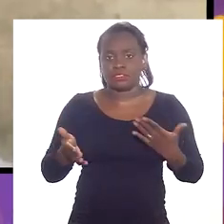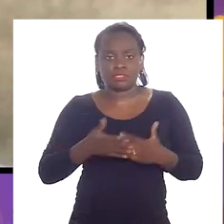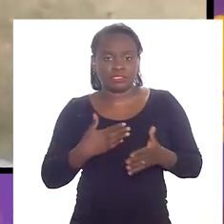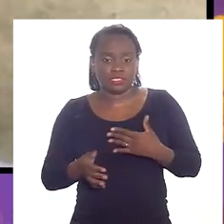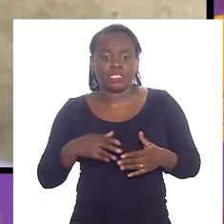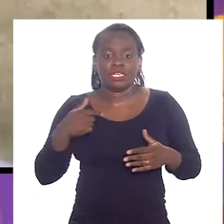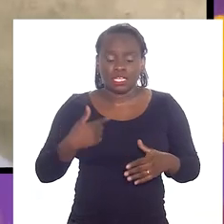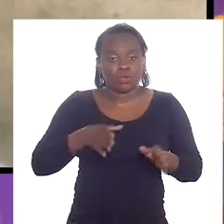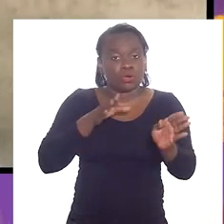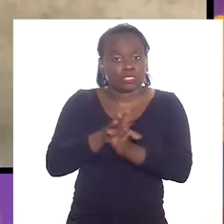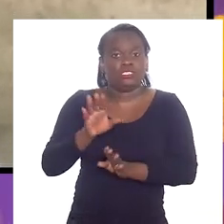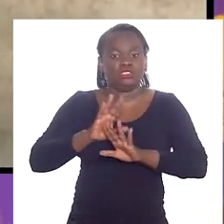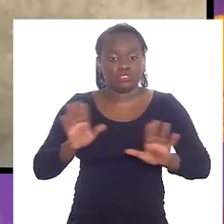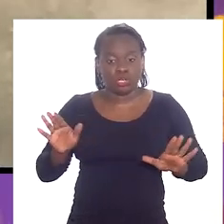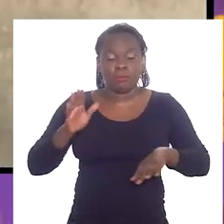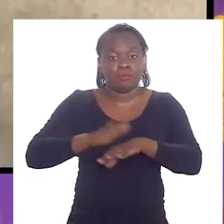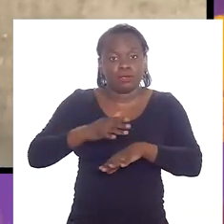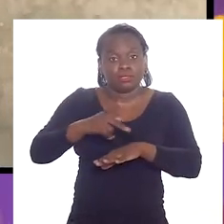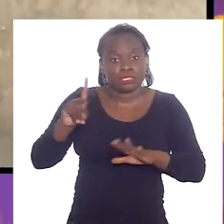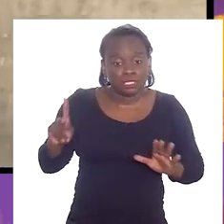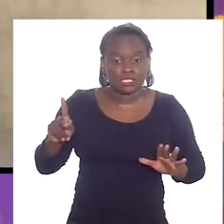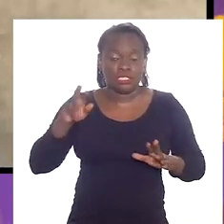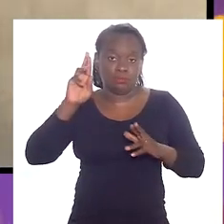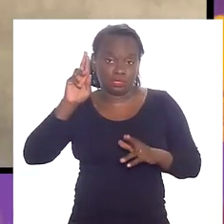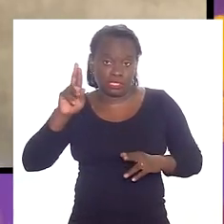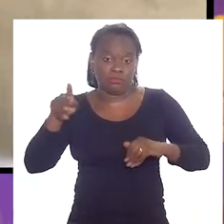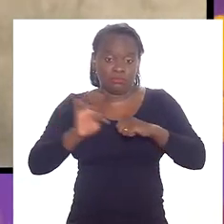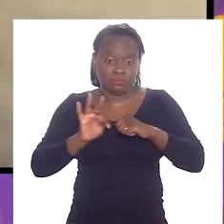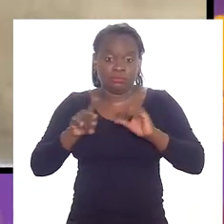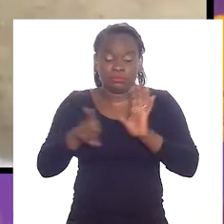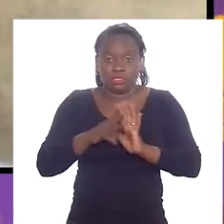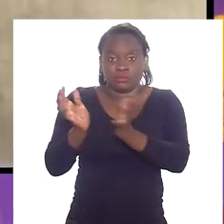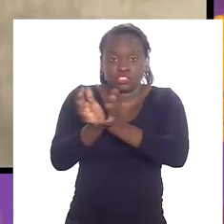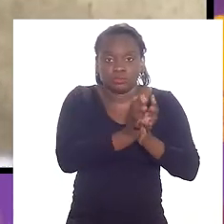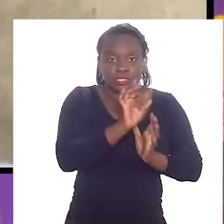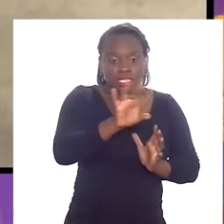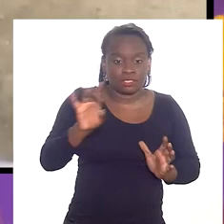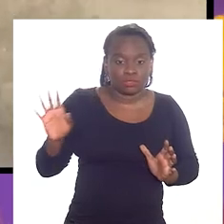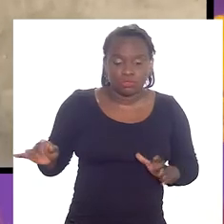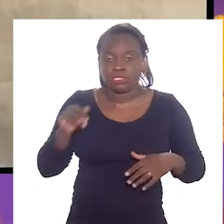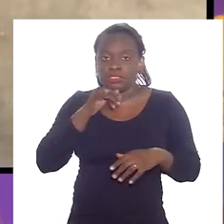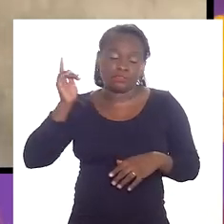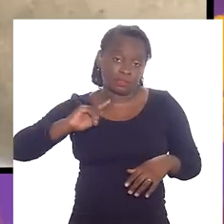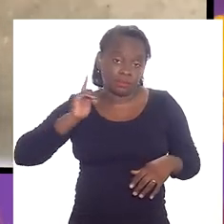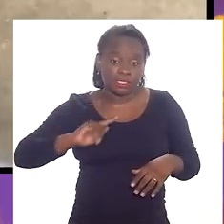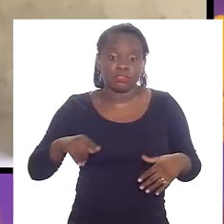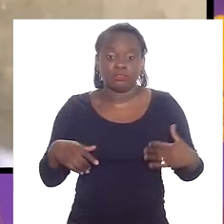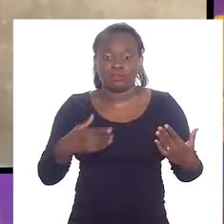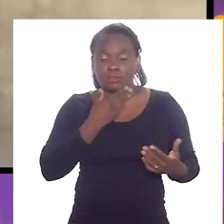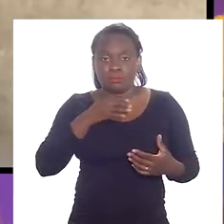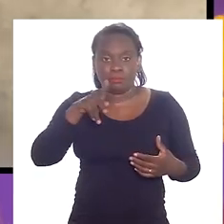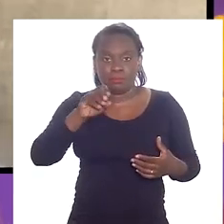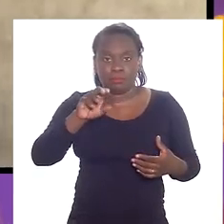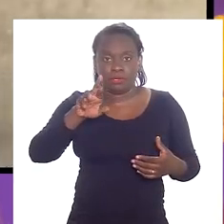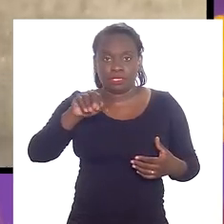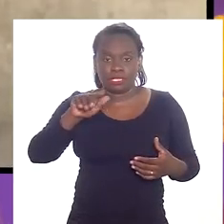que clube cada um tem o seu, nem todo mundo é feliz de estar num outro patamar. Eu sou tricolor, admito isso. Meu ídolo Castilho,